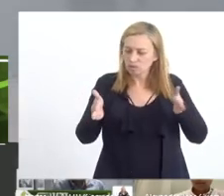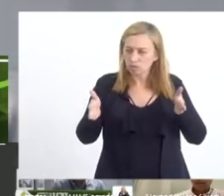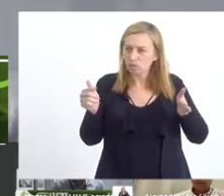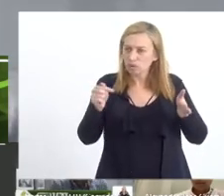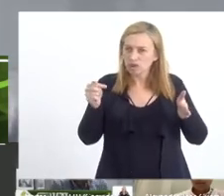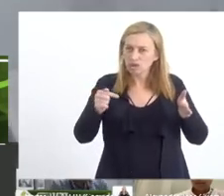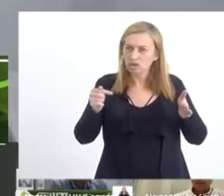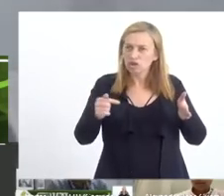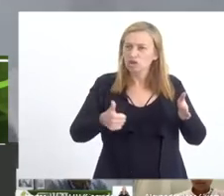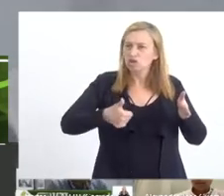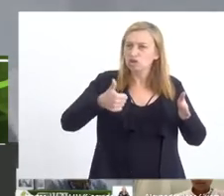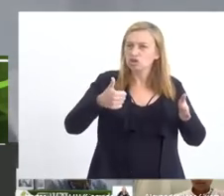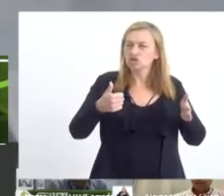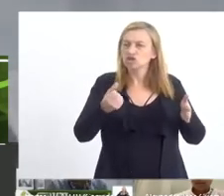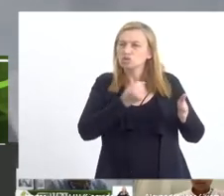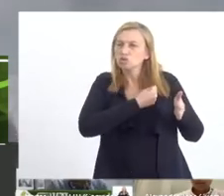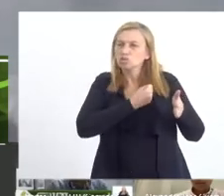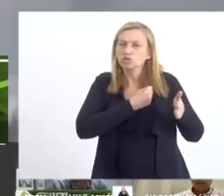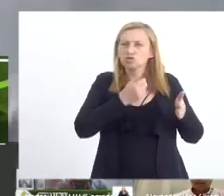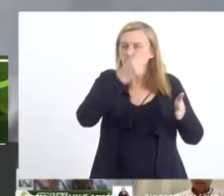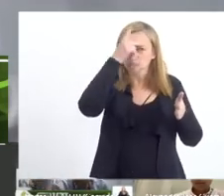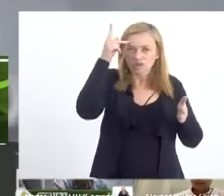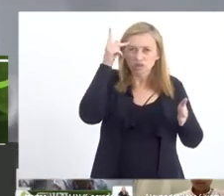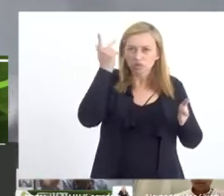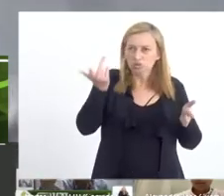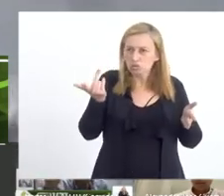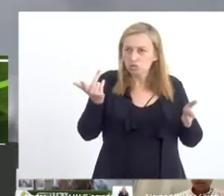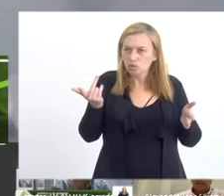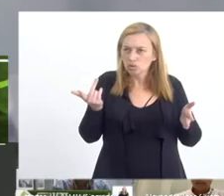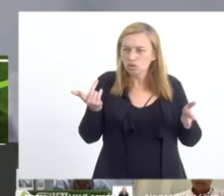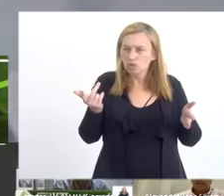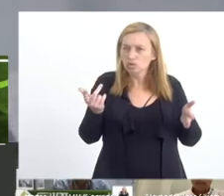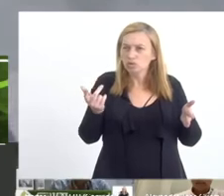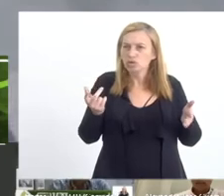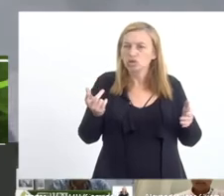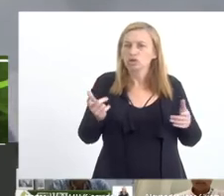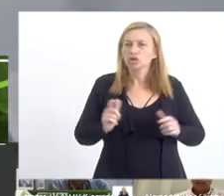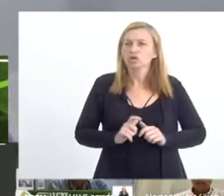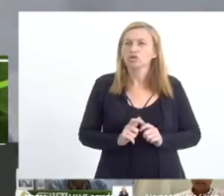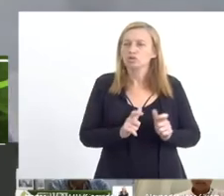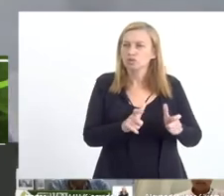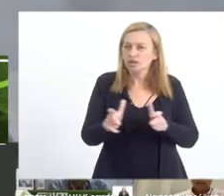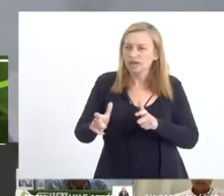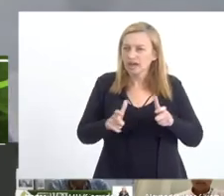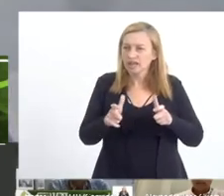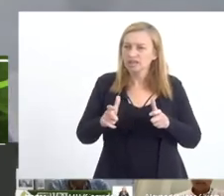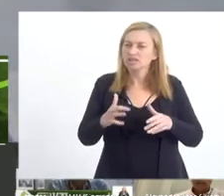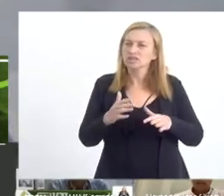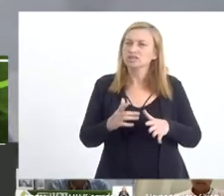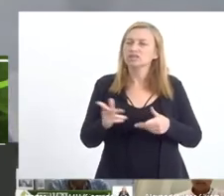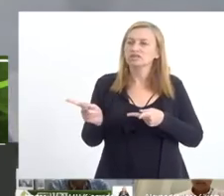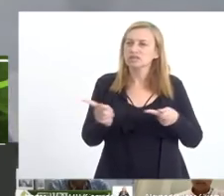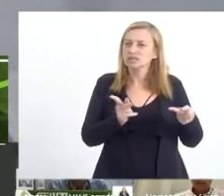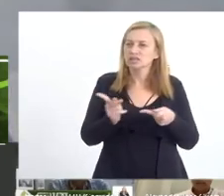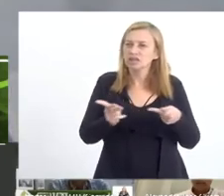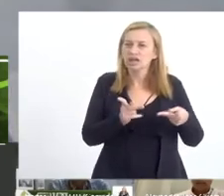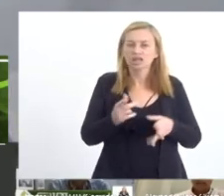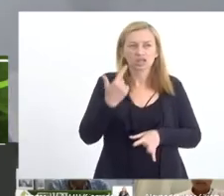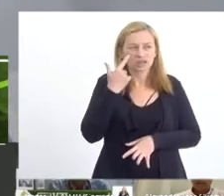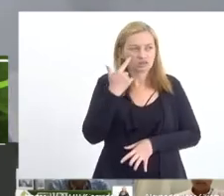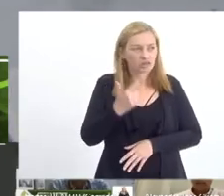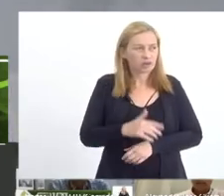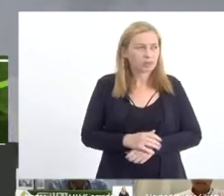em termos de número de passageiros e por origem destino, a gente estima que a gente vai